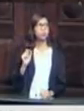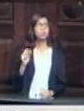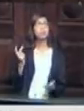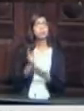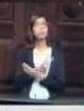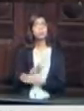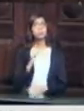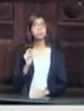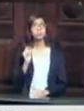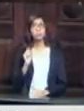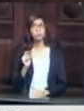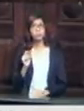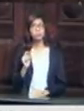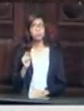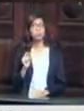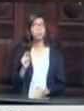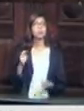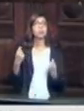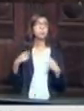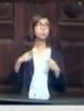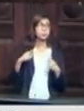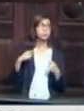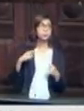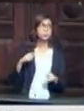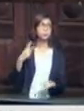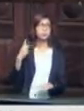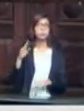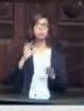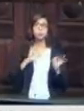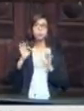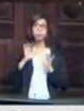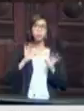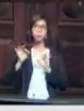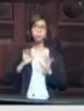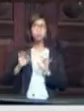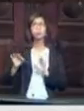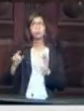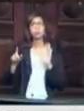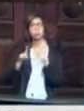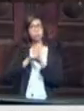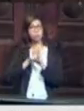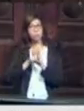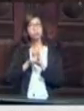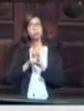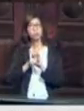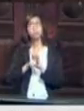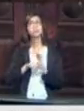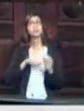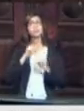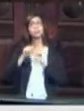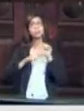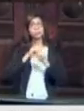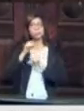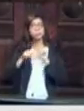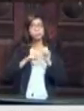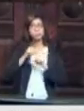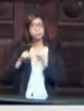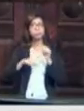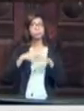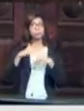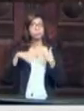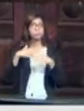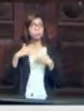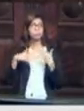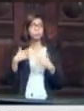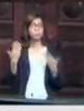acontece? Apresentamos exatamente o projeto de decreto legislativo, que terminou tornando-se um consenso aqui de